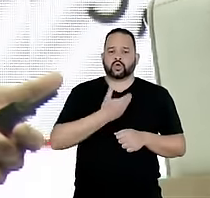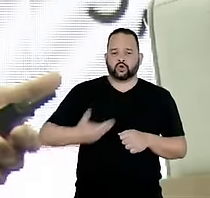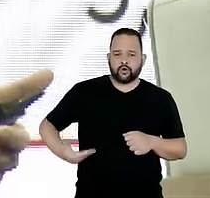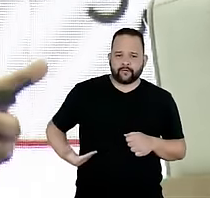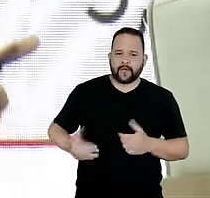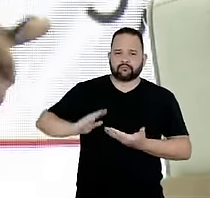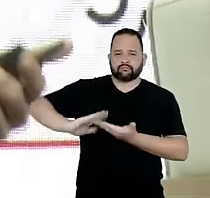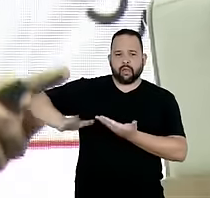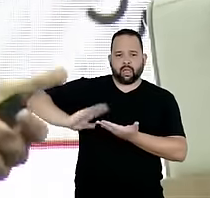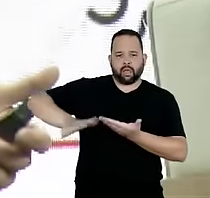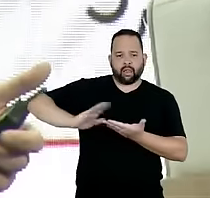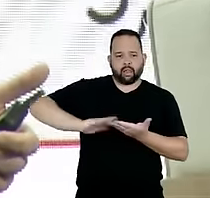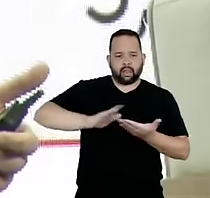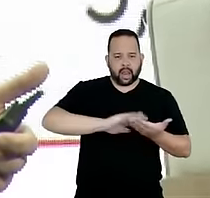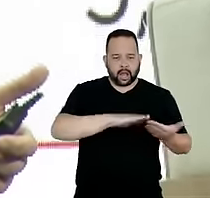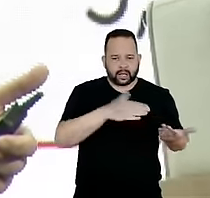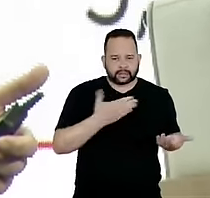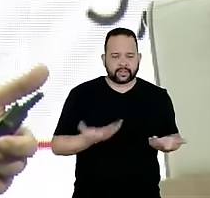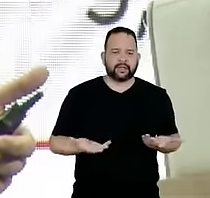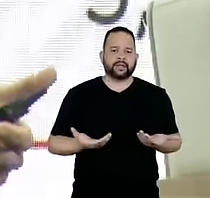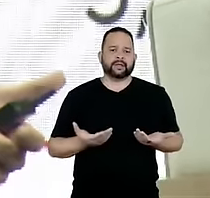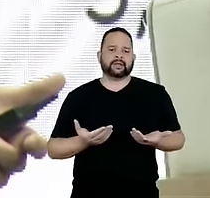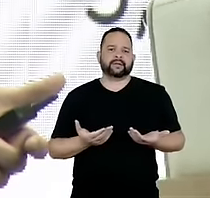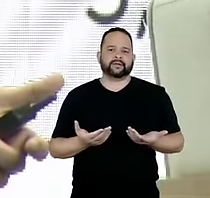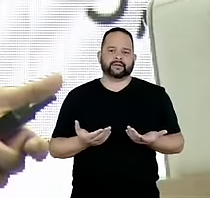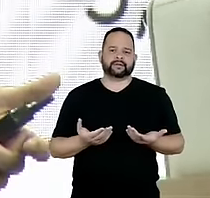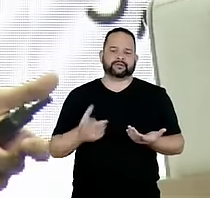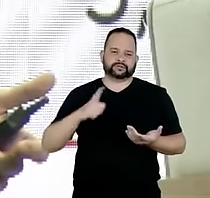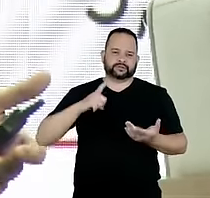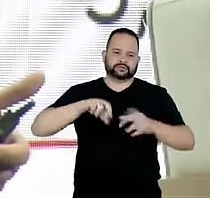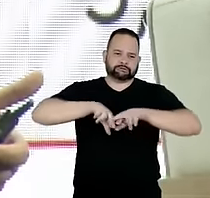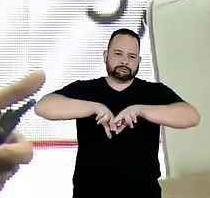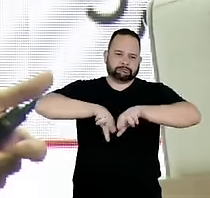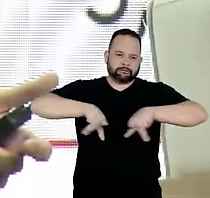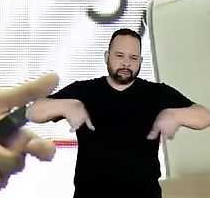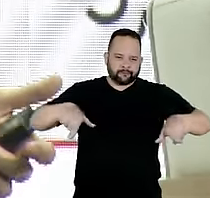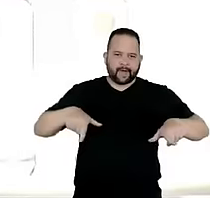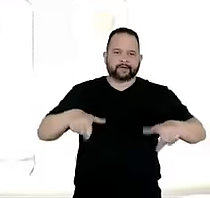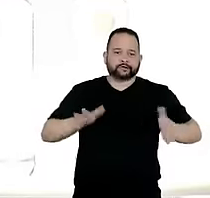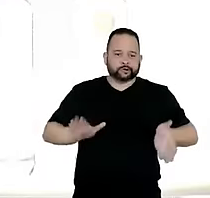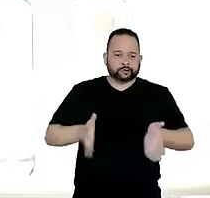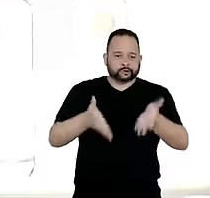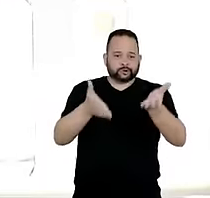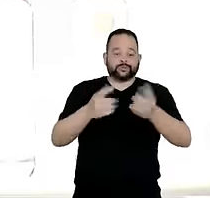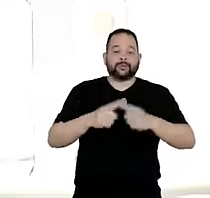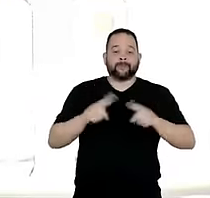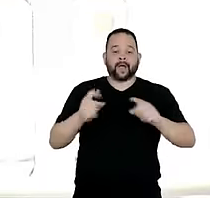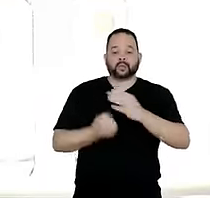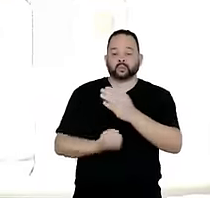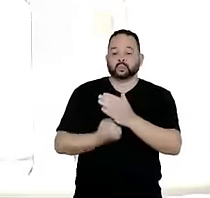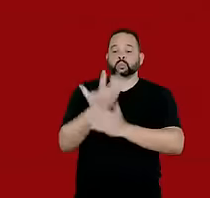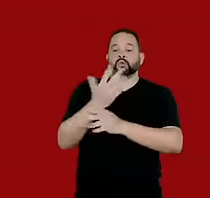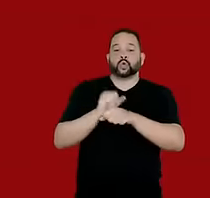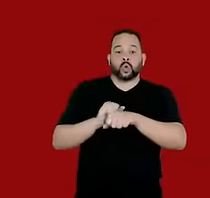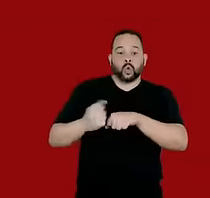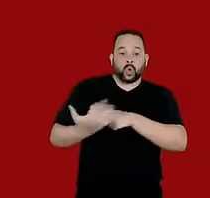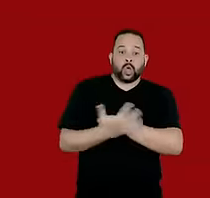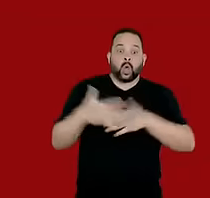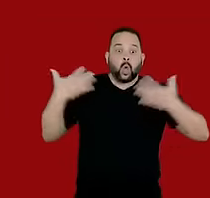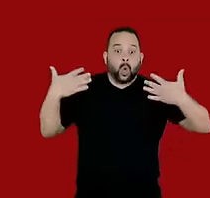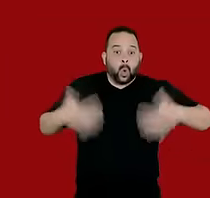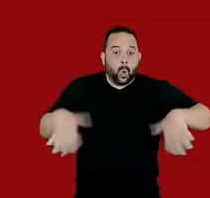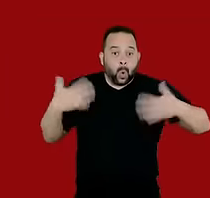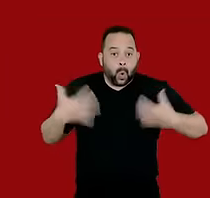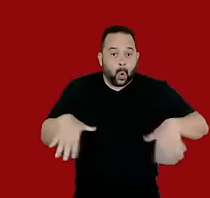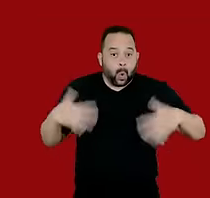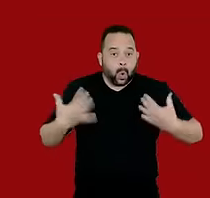isem quantitativo né muita muitas estímulos econômicos ocorrendo aí vem a pandemia um choque absurdo mais estímulo